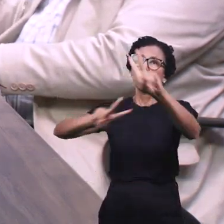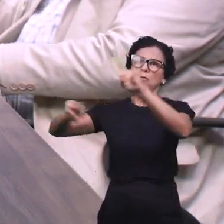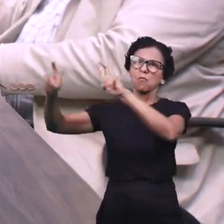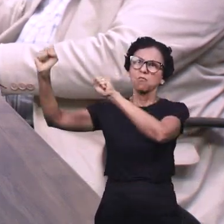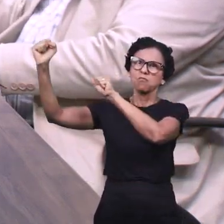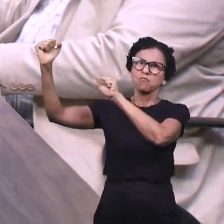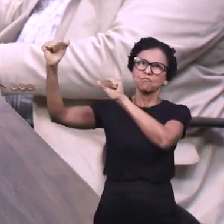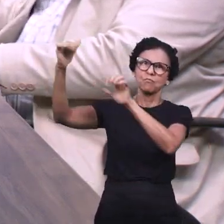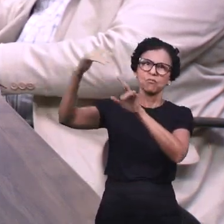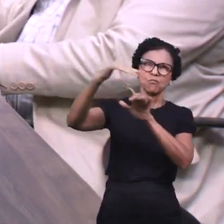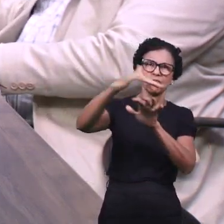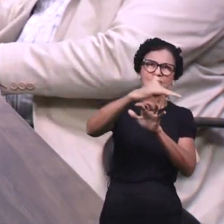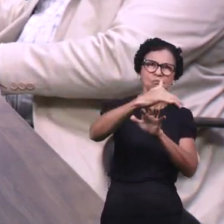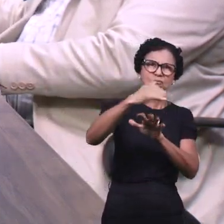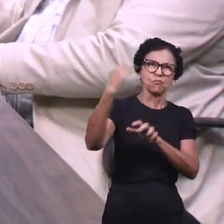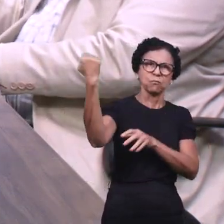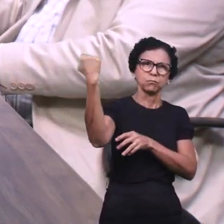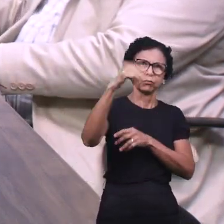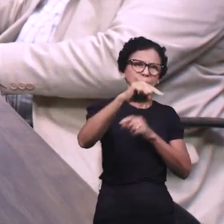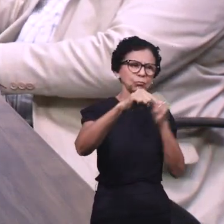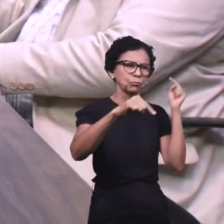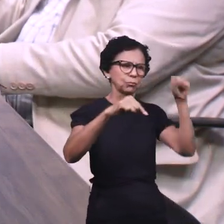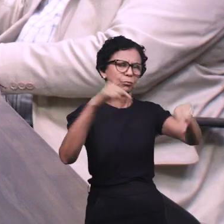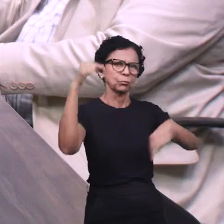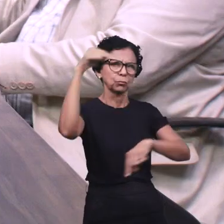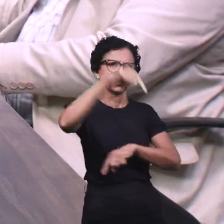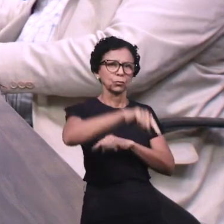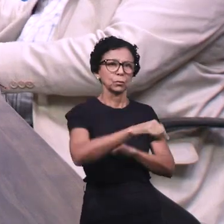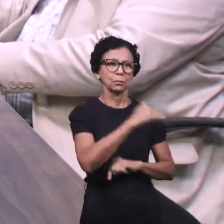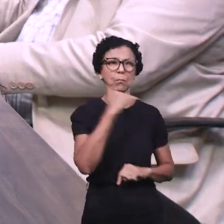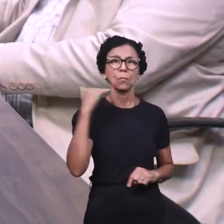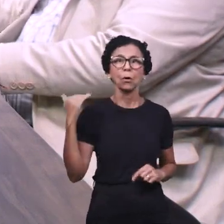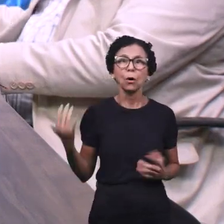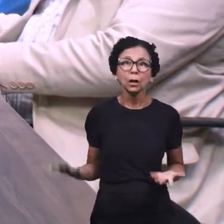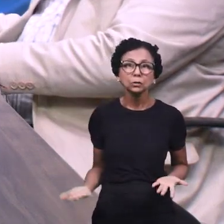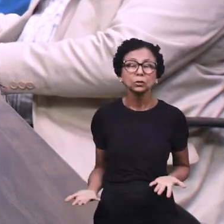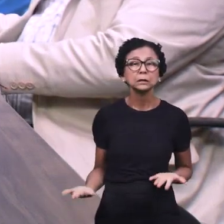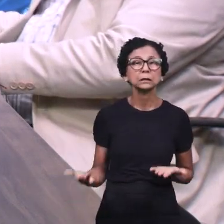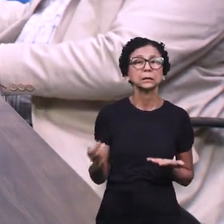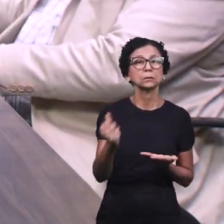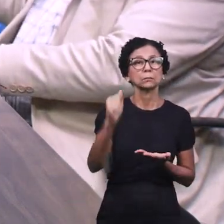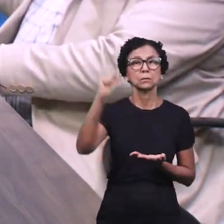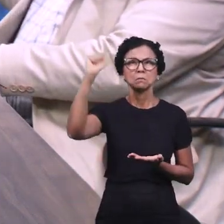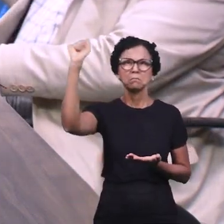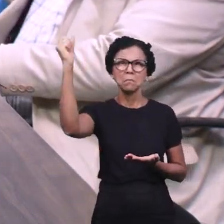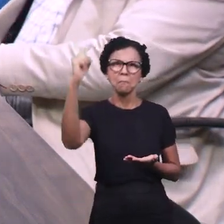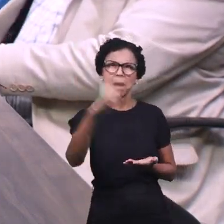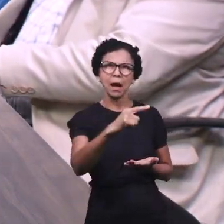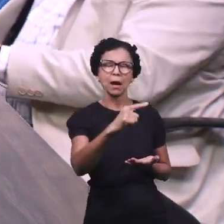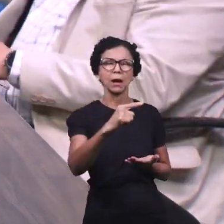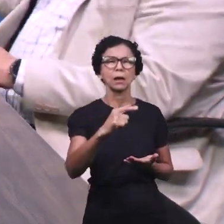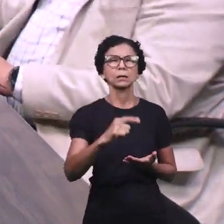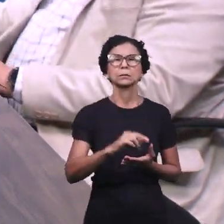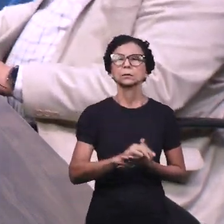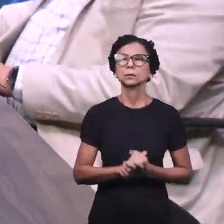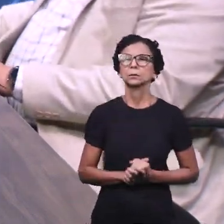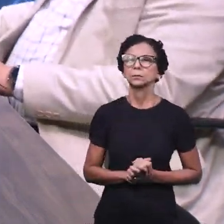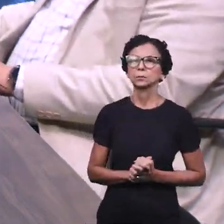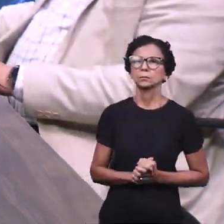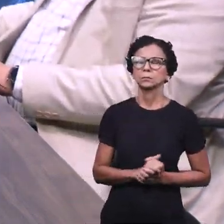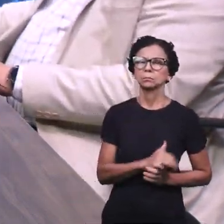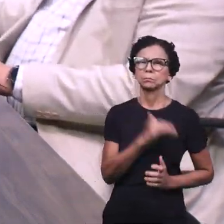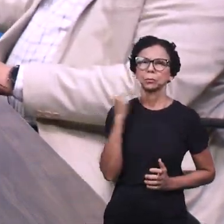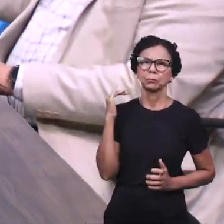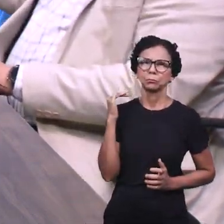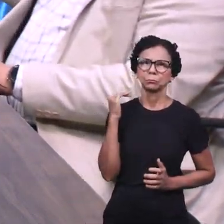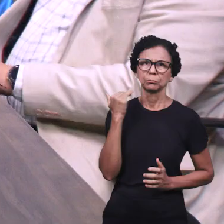aí causar até morte mesmo, né? Porque veria o raio ultravioleta, tudo aquilo que é nocivo. Mas aí Deus fez uma obra